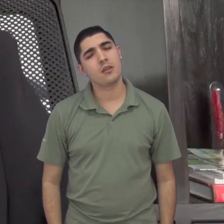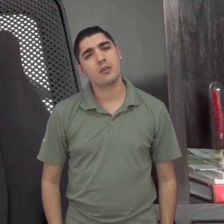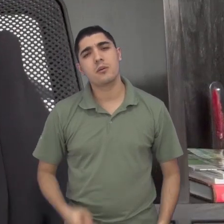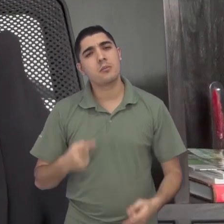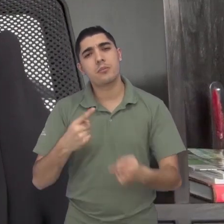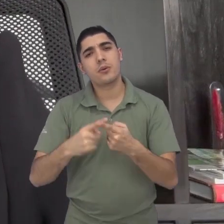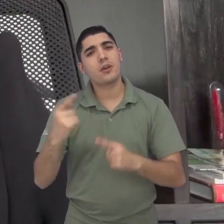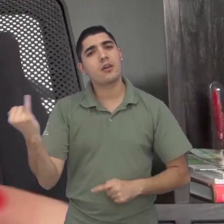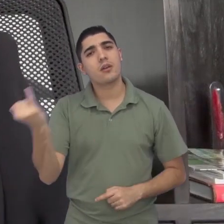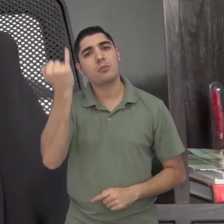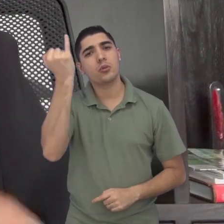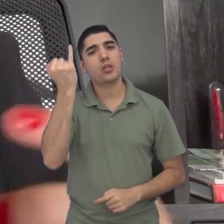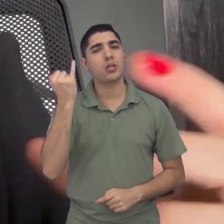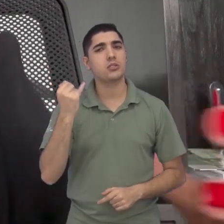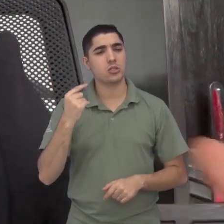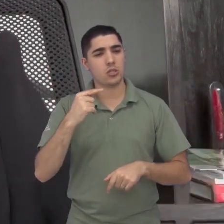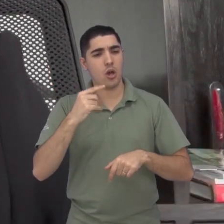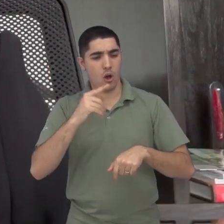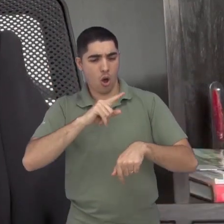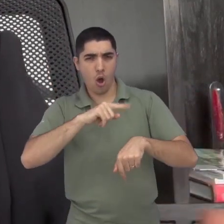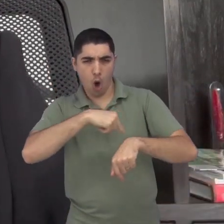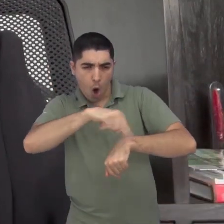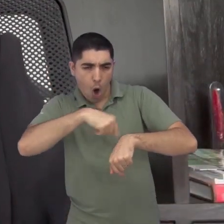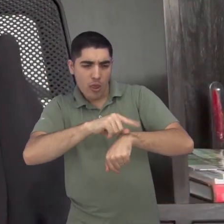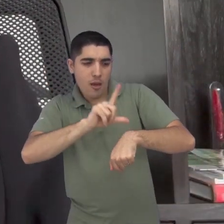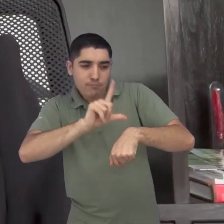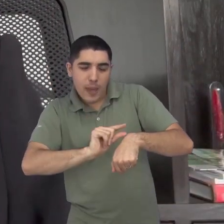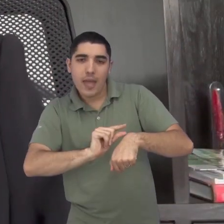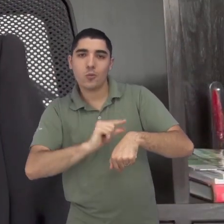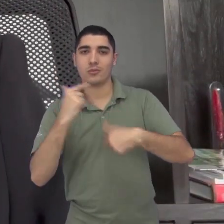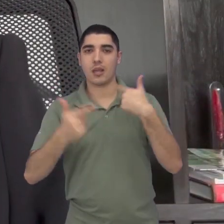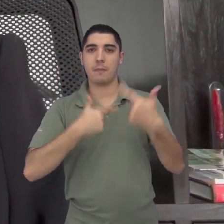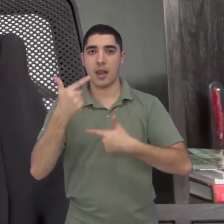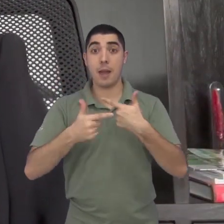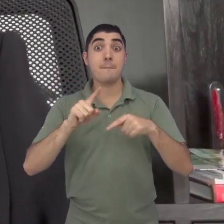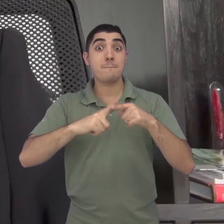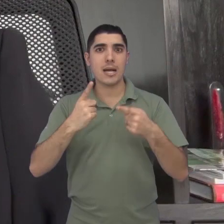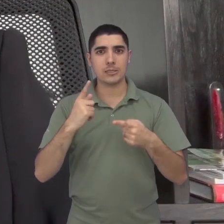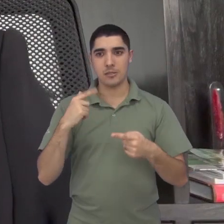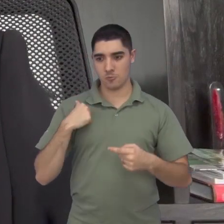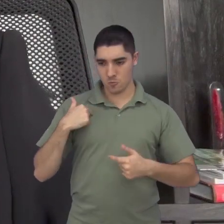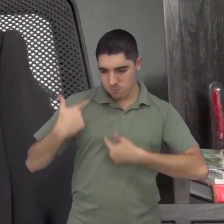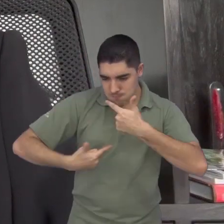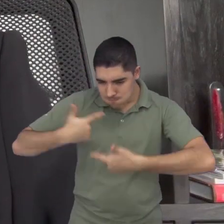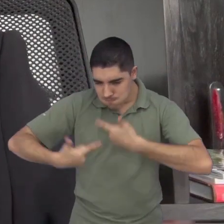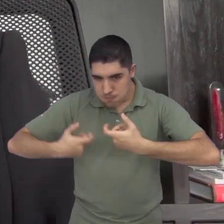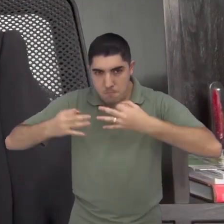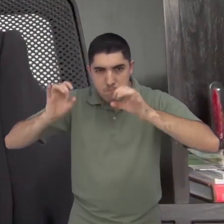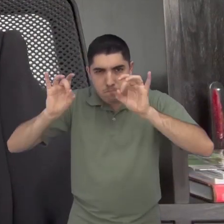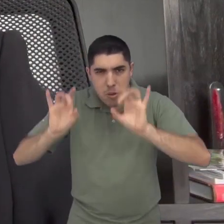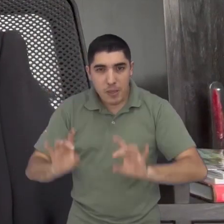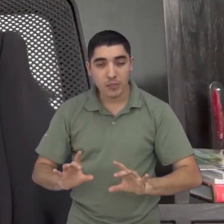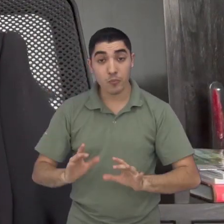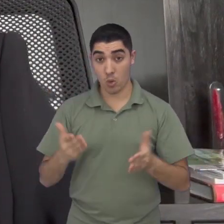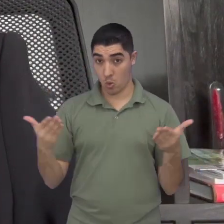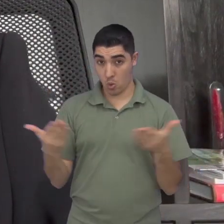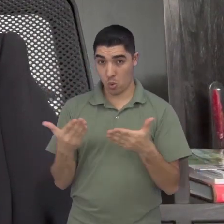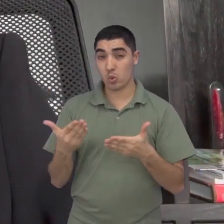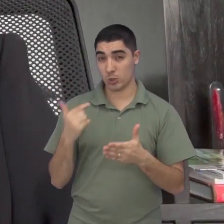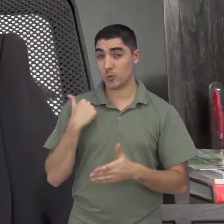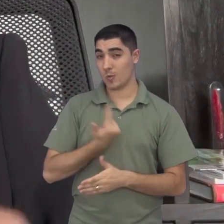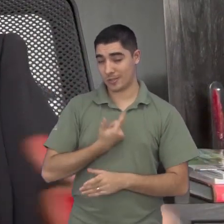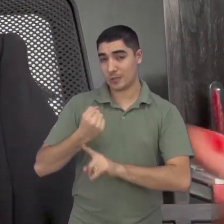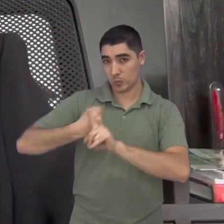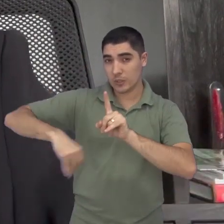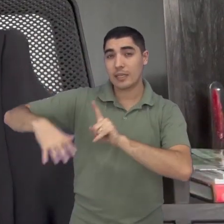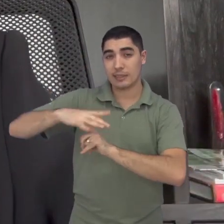essa ideia, né, de reduzir horas, mas trabalhar de forma mais produtiva? Hoje a gente vive uma sociedade sobrecarregada, né,